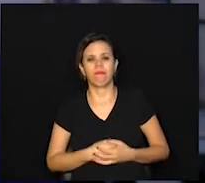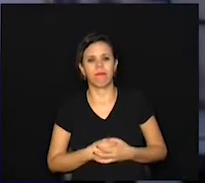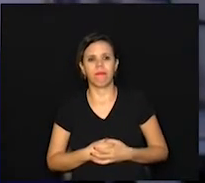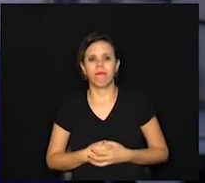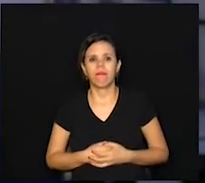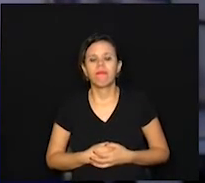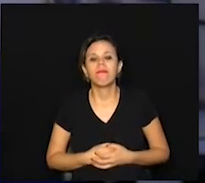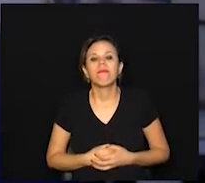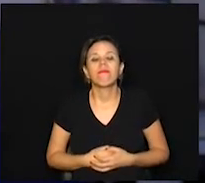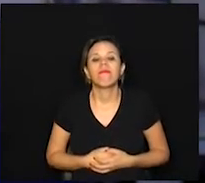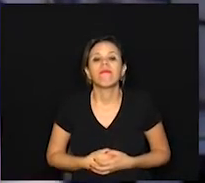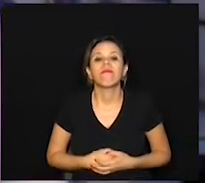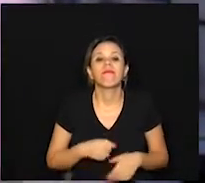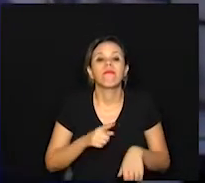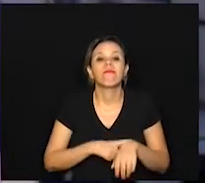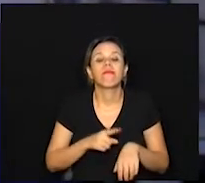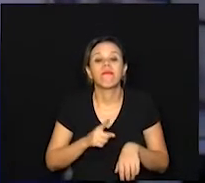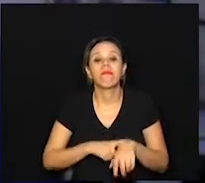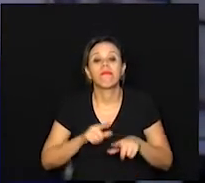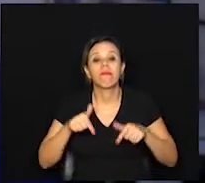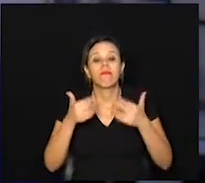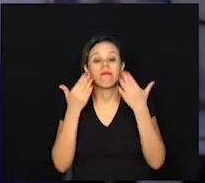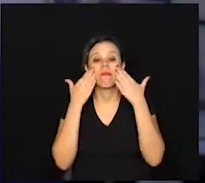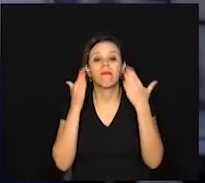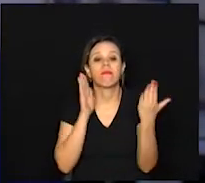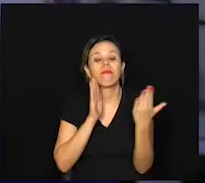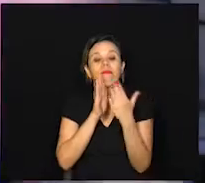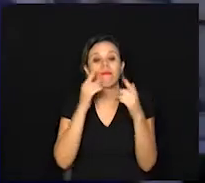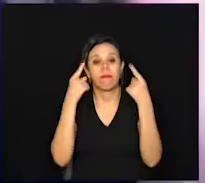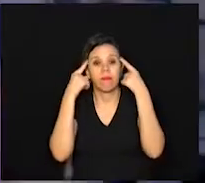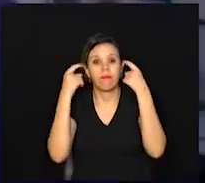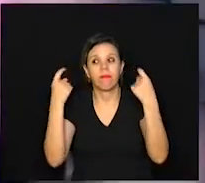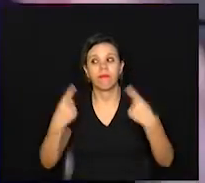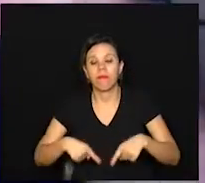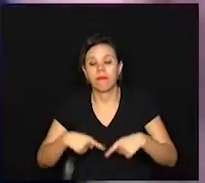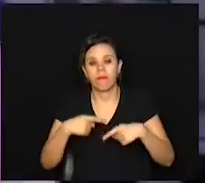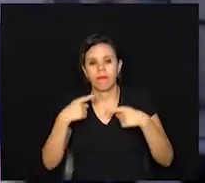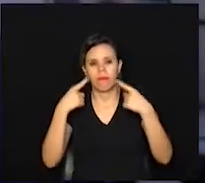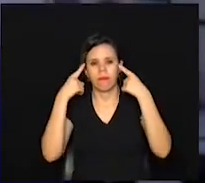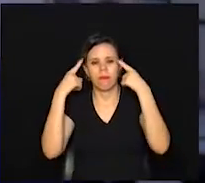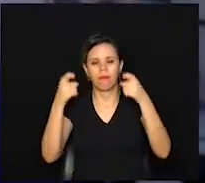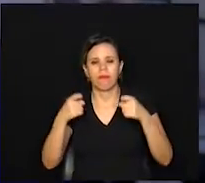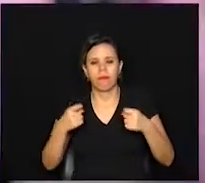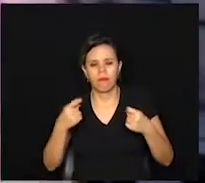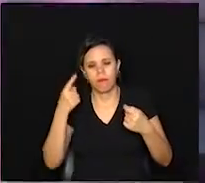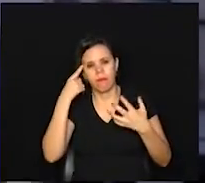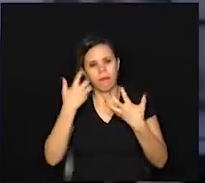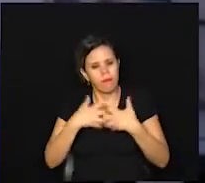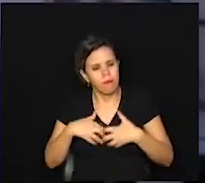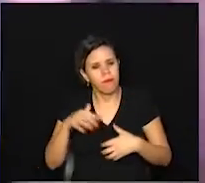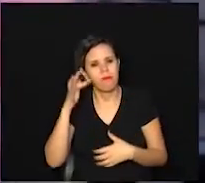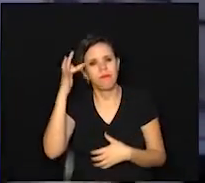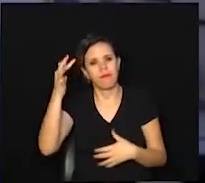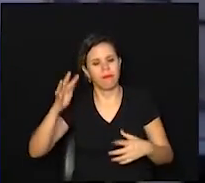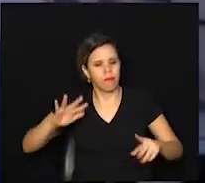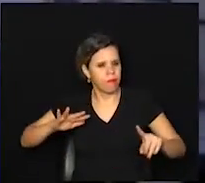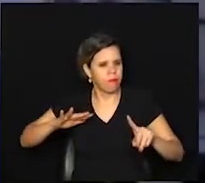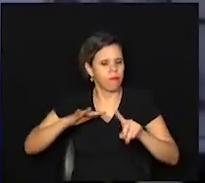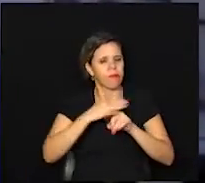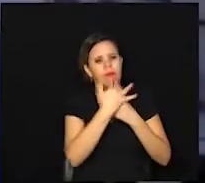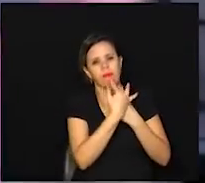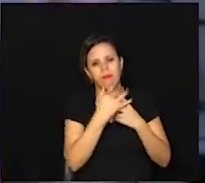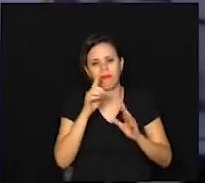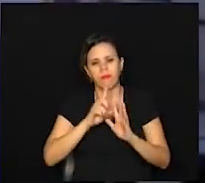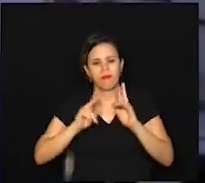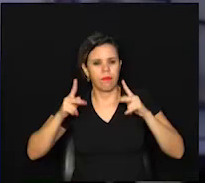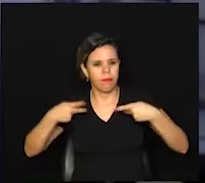né? Que é o momento de enfrentar essas violências, sabe? Pensando para frente, pensando na civilização, na cidadania, nos direitos humanos,